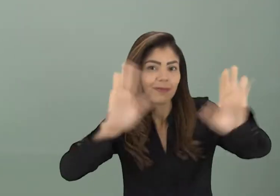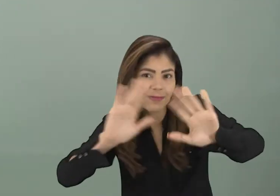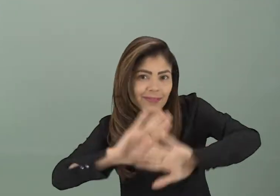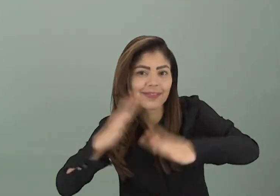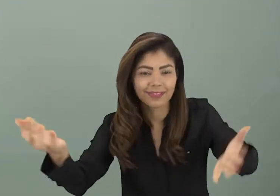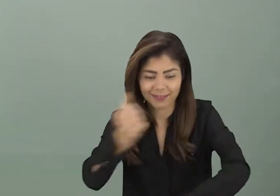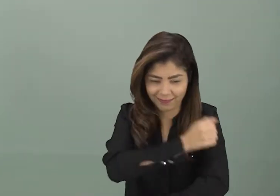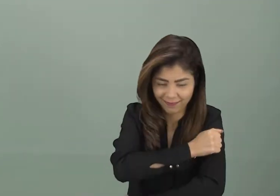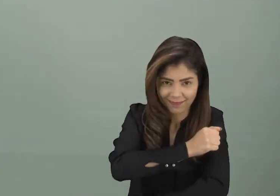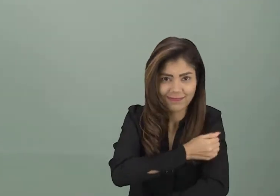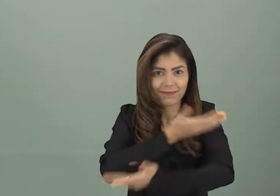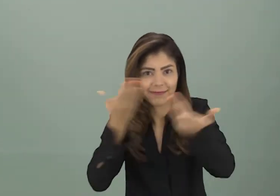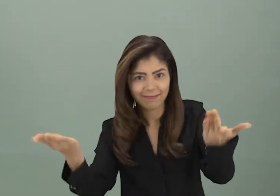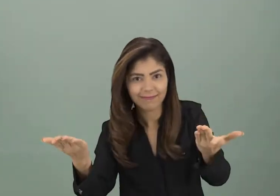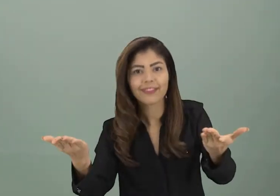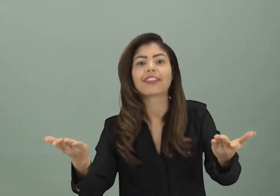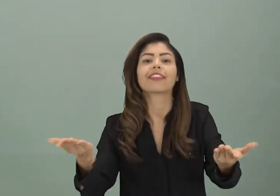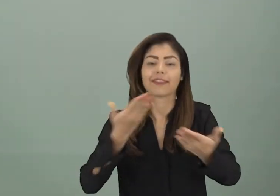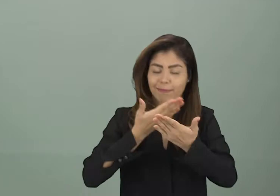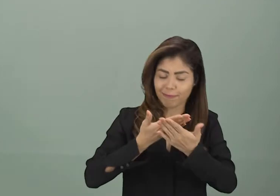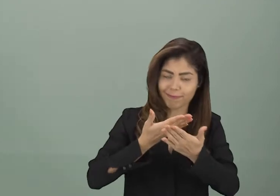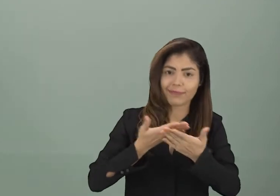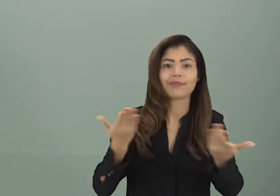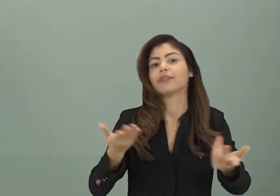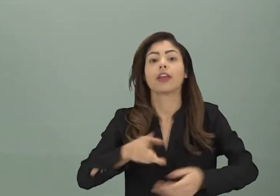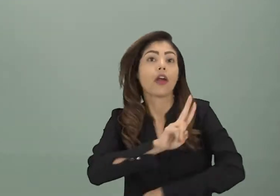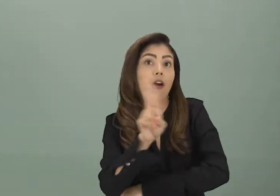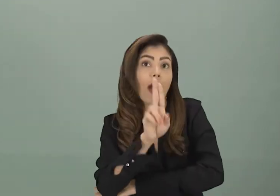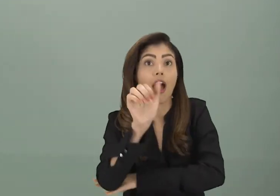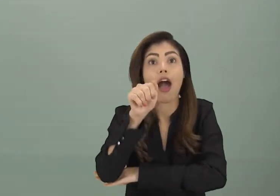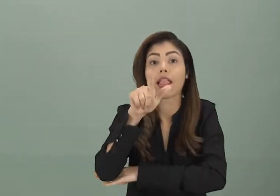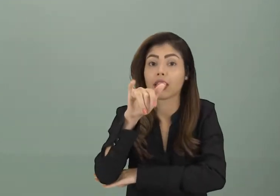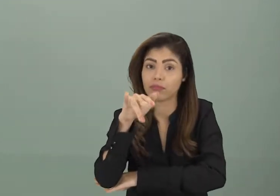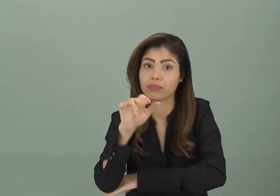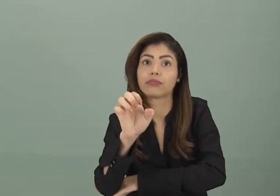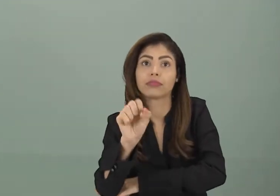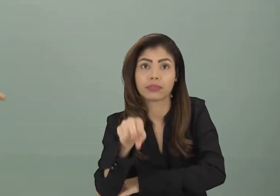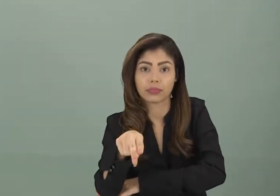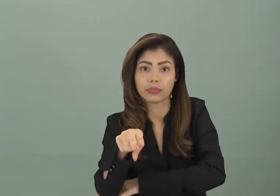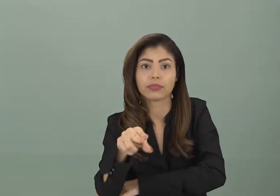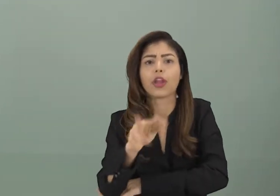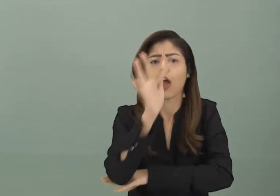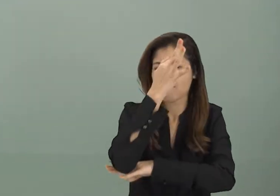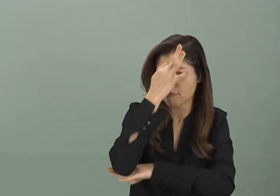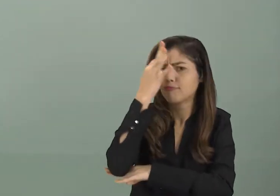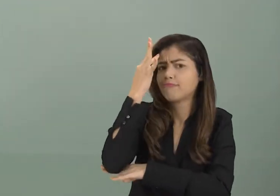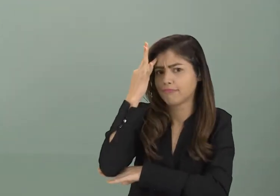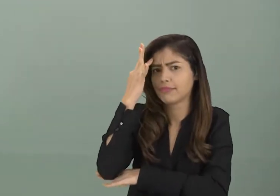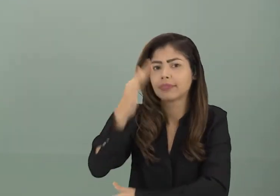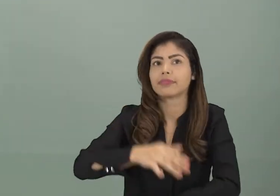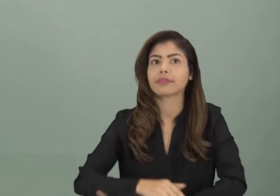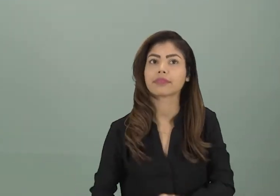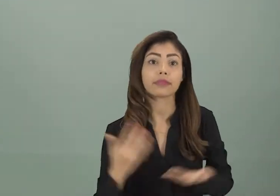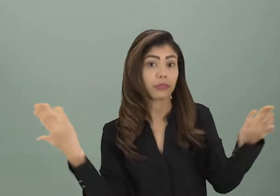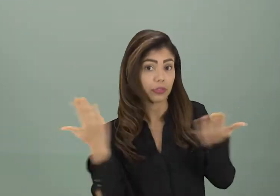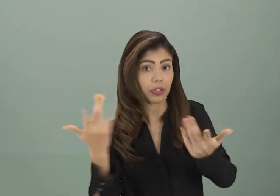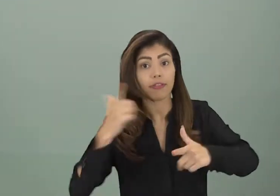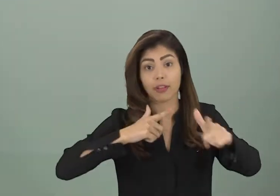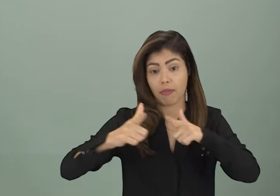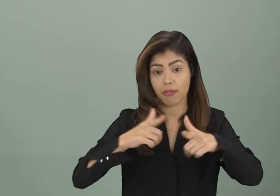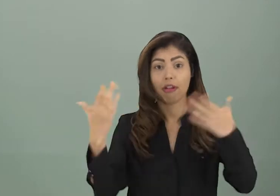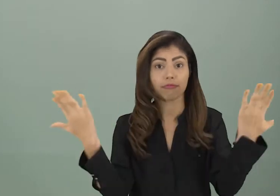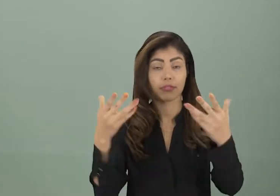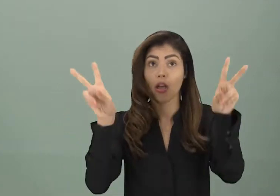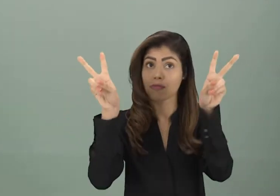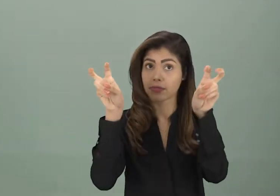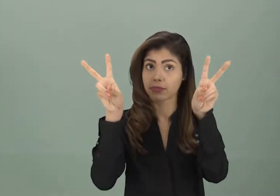Olá, alunos! Olá, estudantes! Me chamo professor Alisson, de Filosofia. Hoje vai trabalhar com vocês